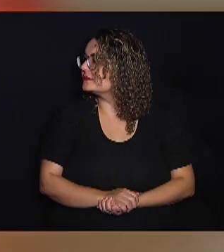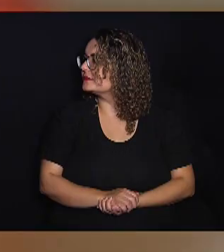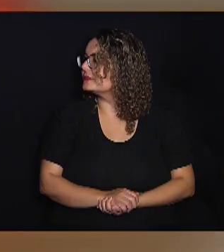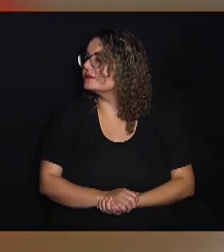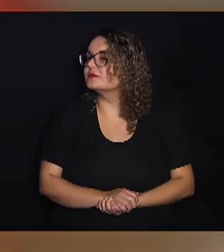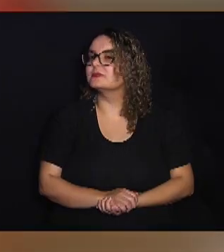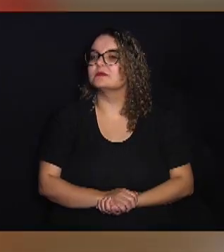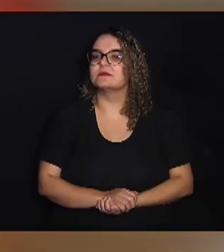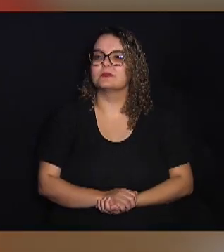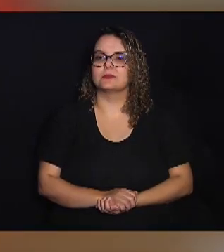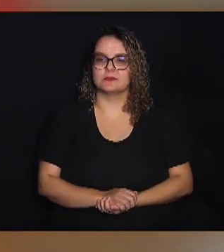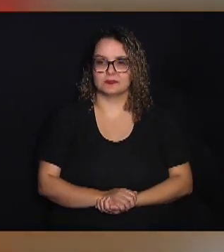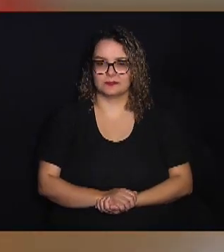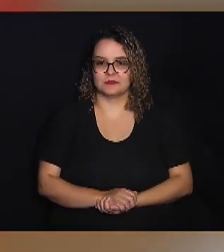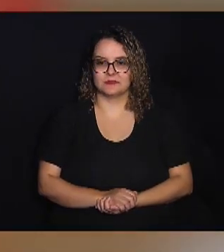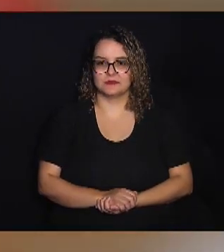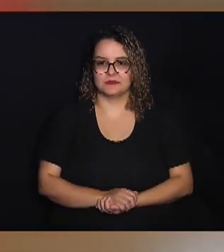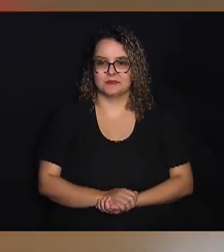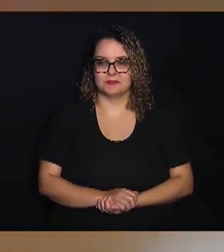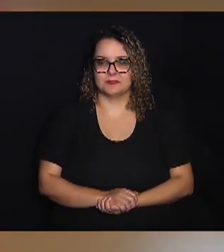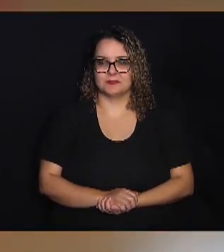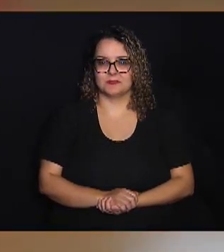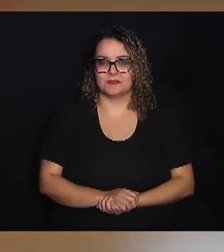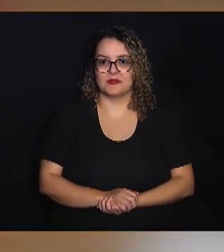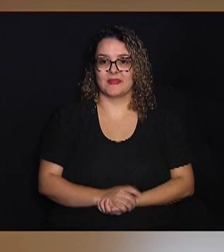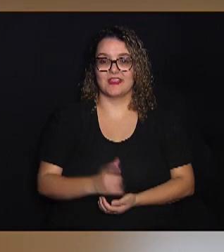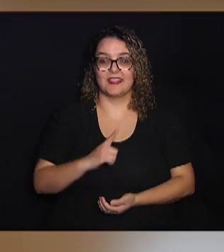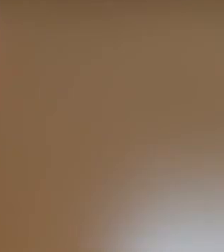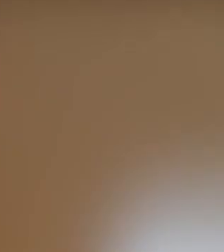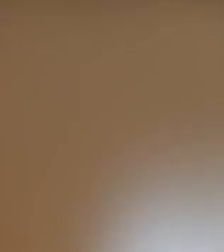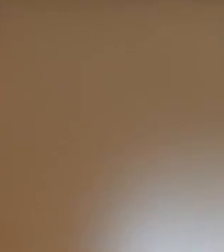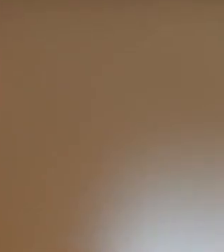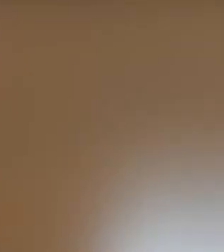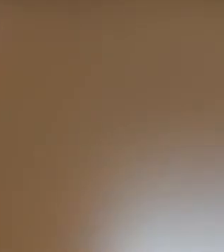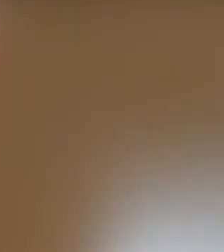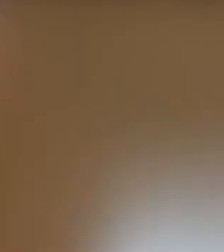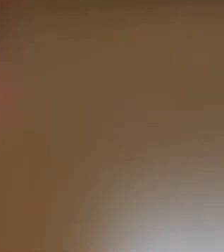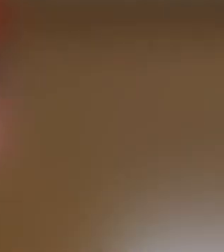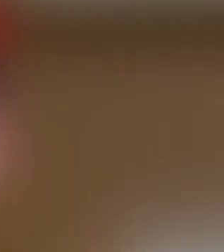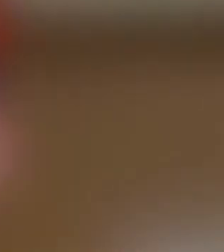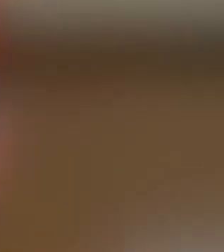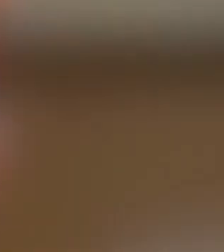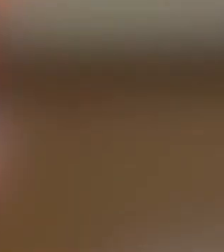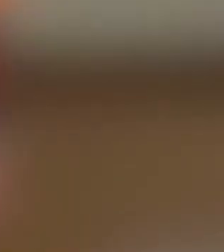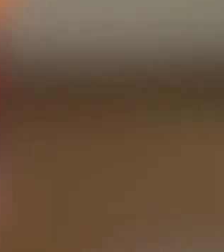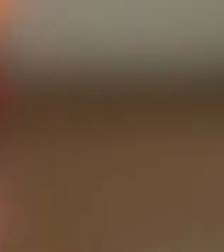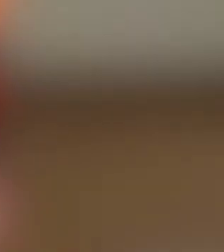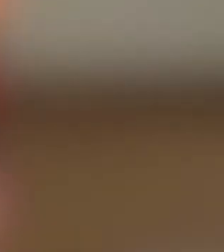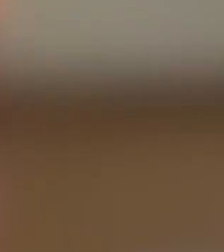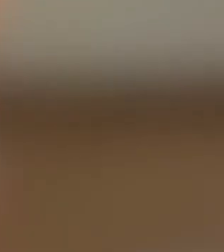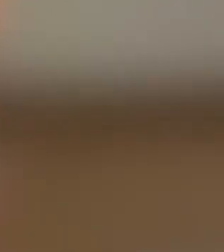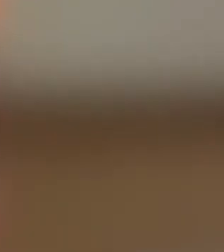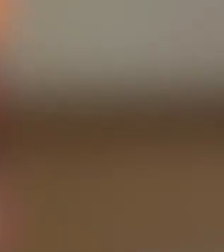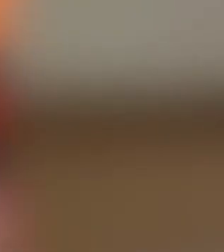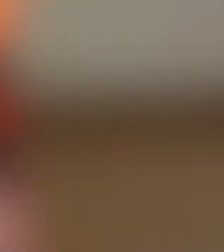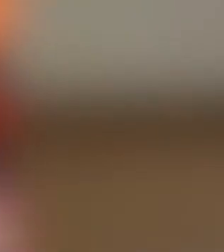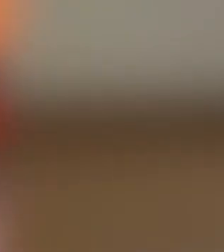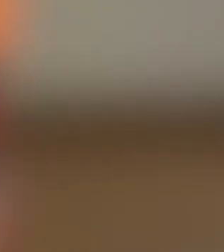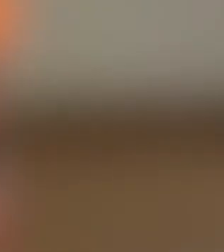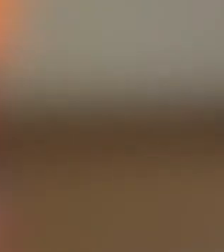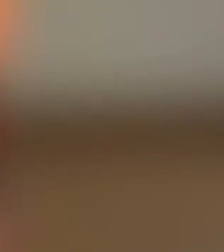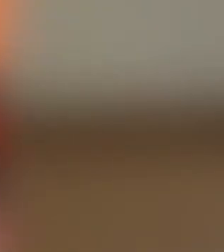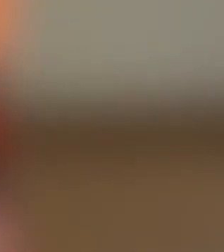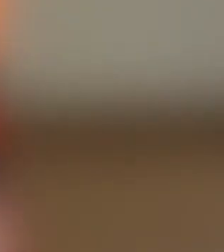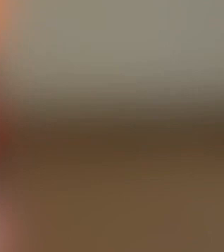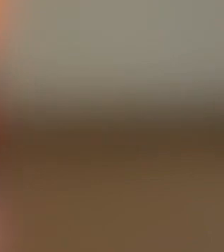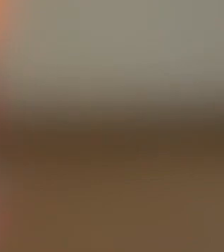gostoso. Você fez uma trilha sonora, né? Pra quê? Que falta me faz xodó. Esse é